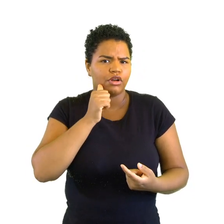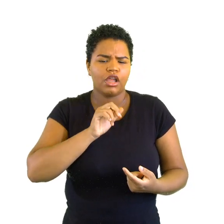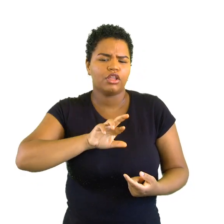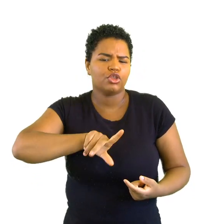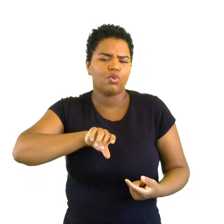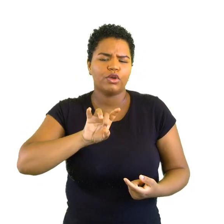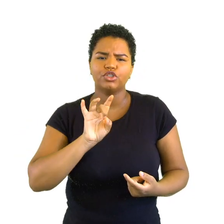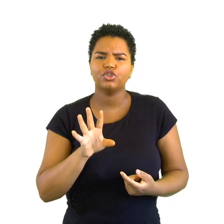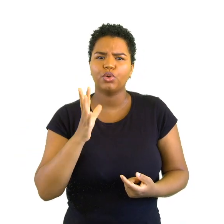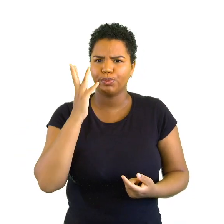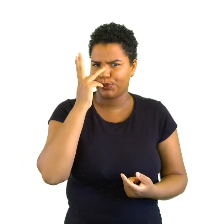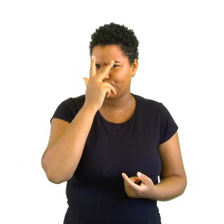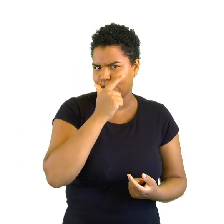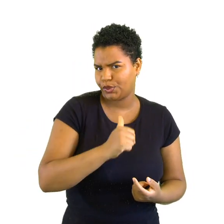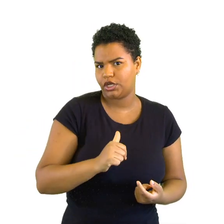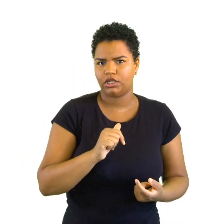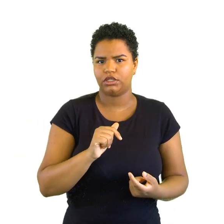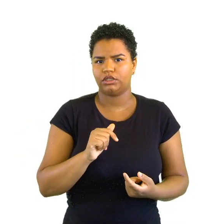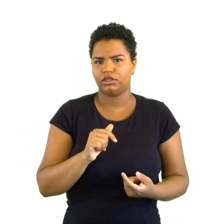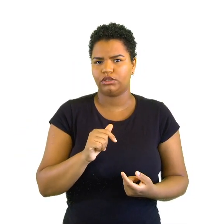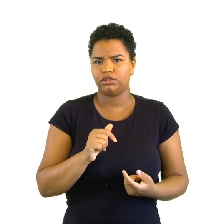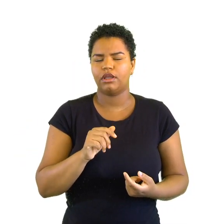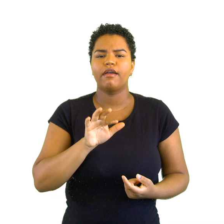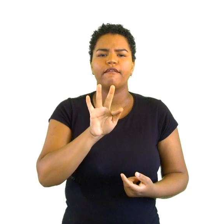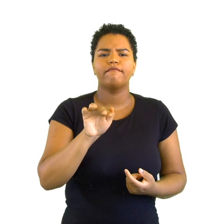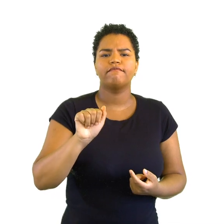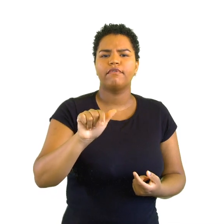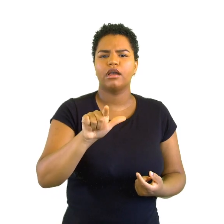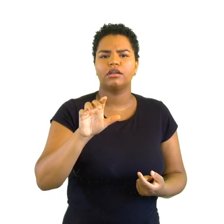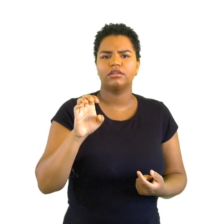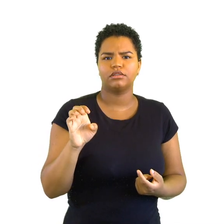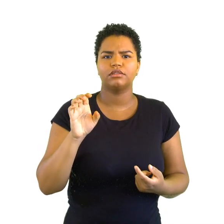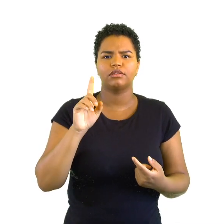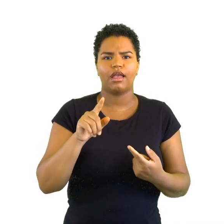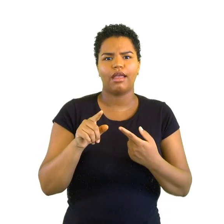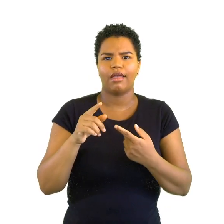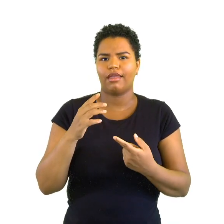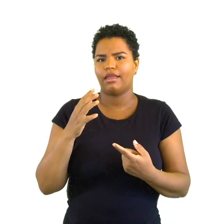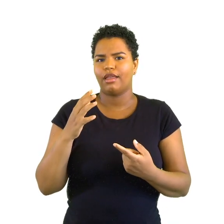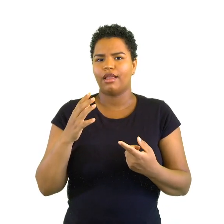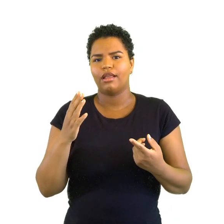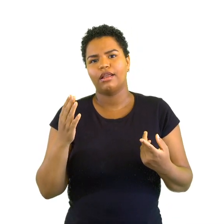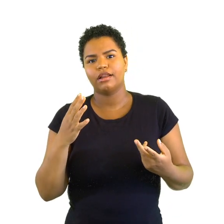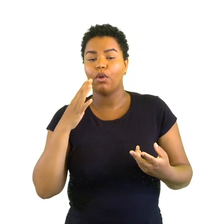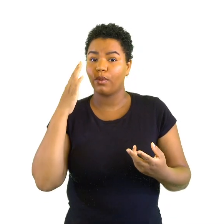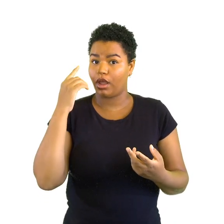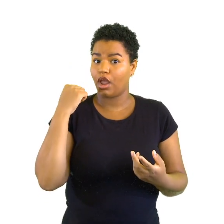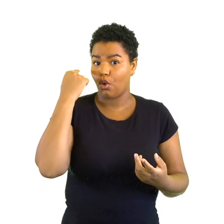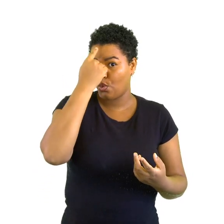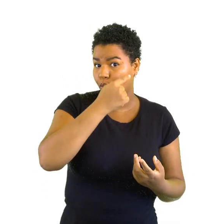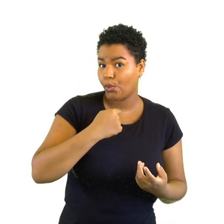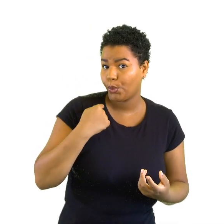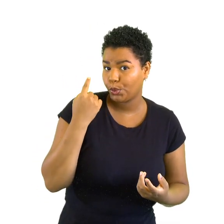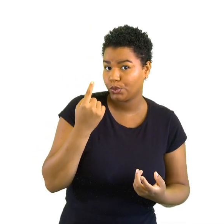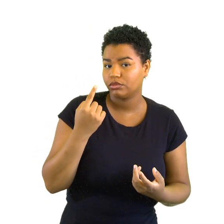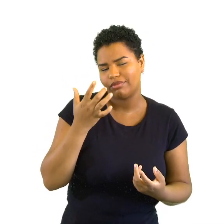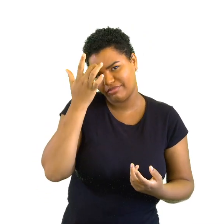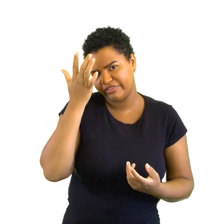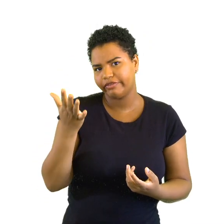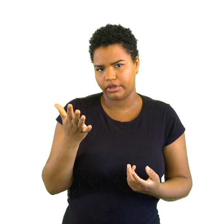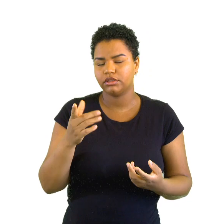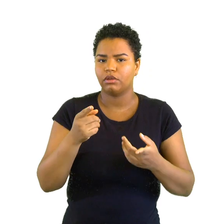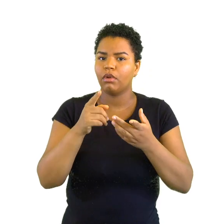bonito. Face, hoje em dia todo mundo sabe o que é face, Facebook, né? O livro dos rostos, então fica fácil. Eu sei que essa letra,